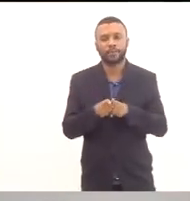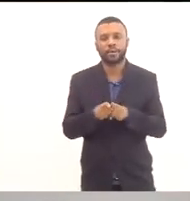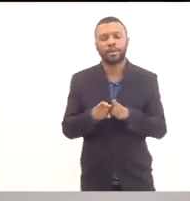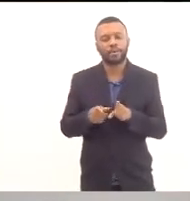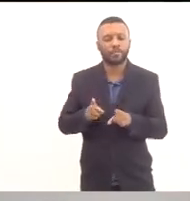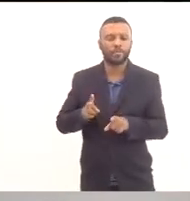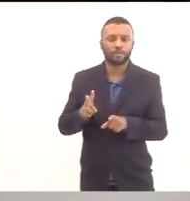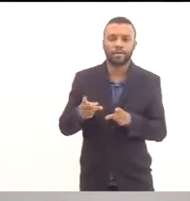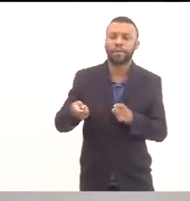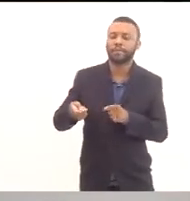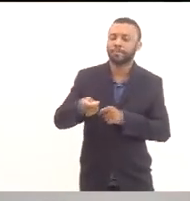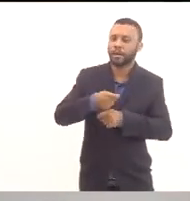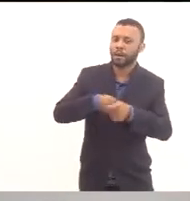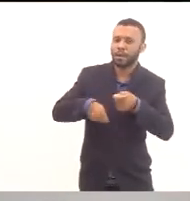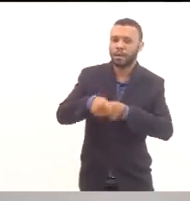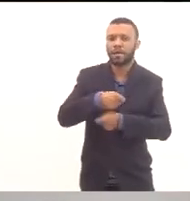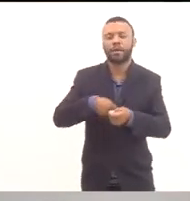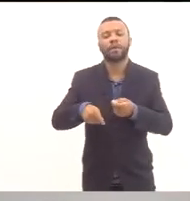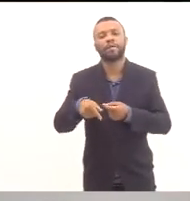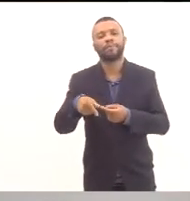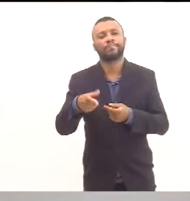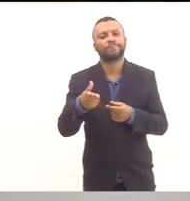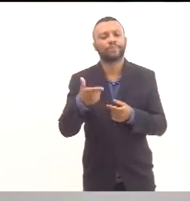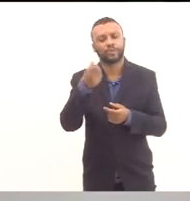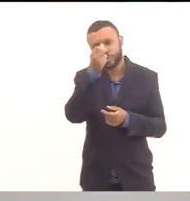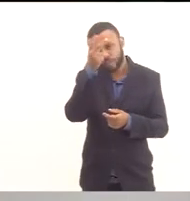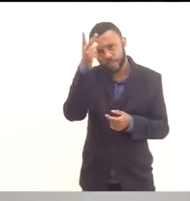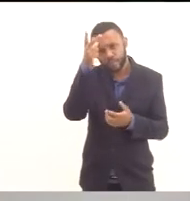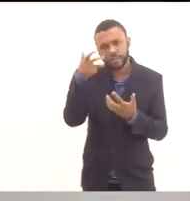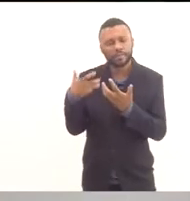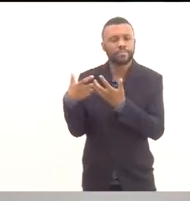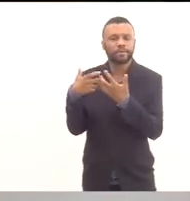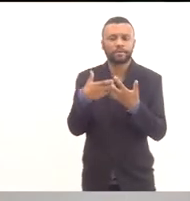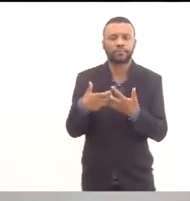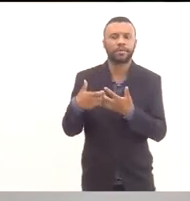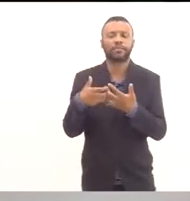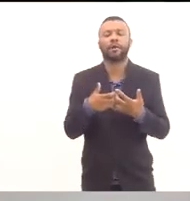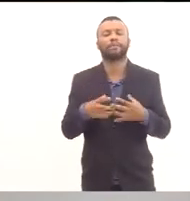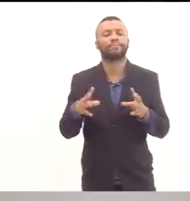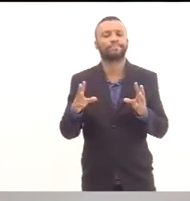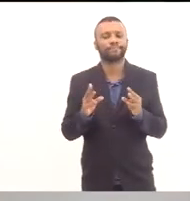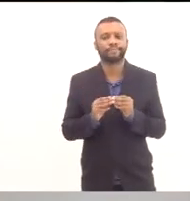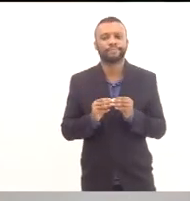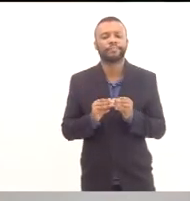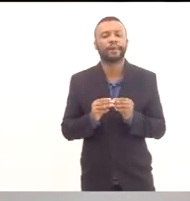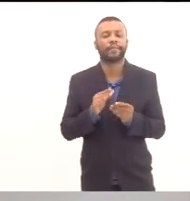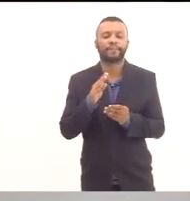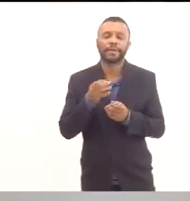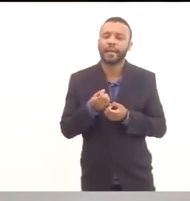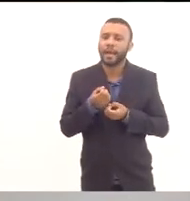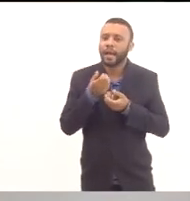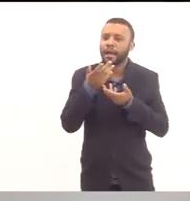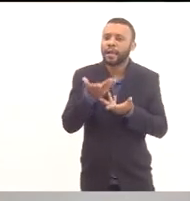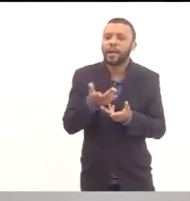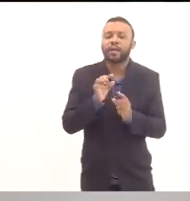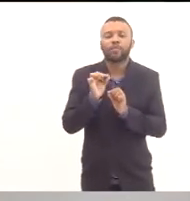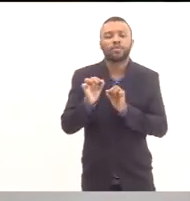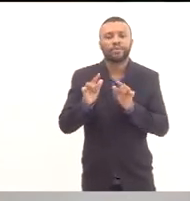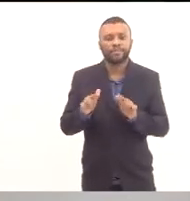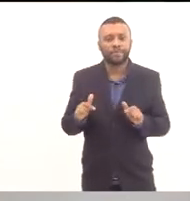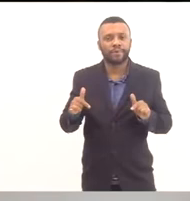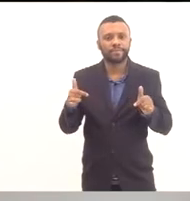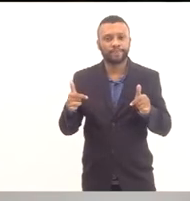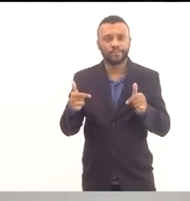operar e voltar a movimentar a economia da cidade então Quem me conhece é um breve relato do que do que foi feito